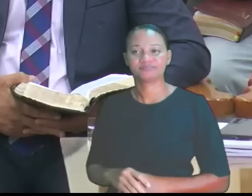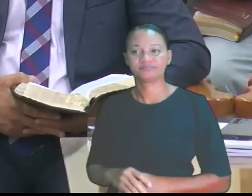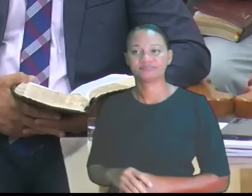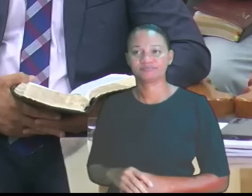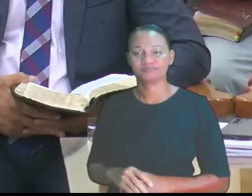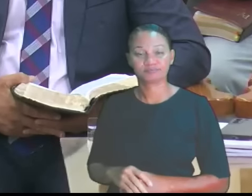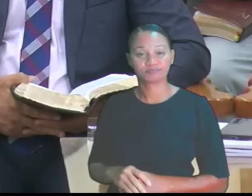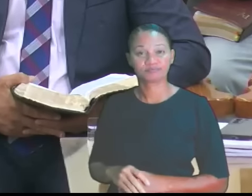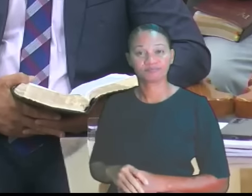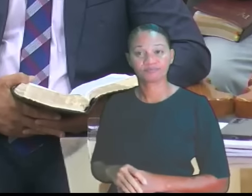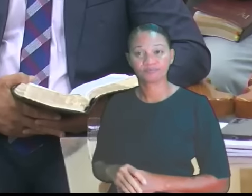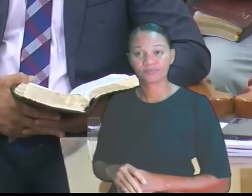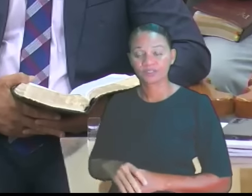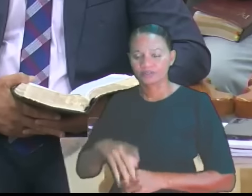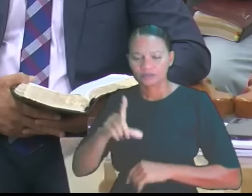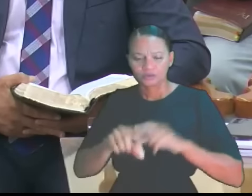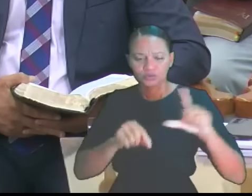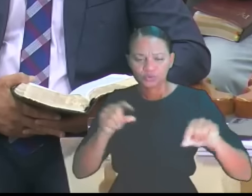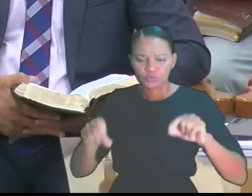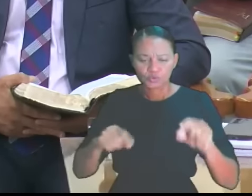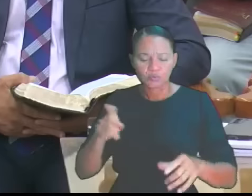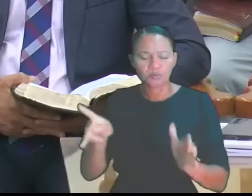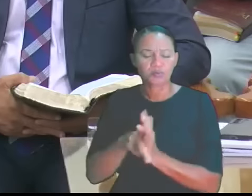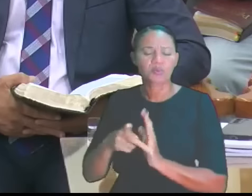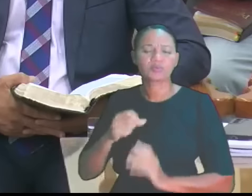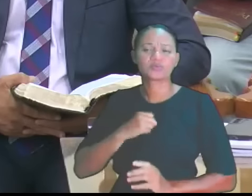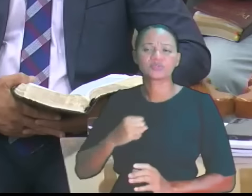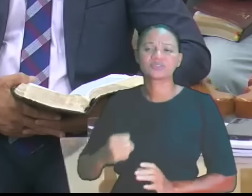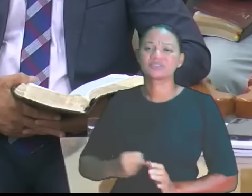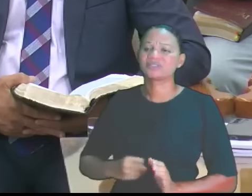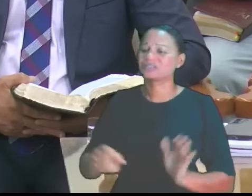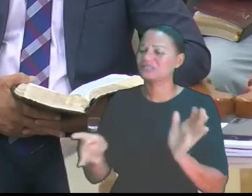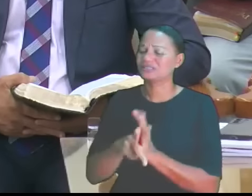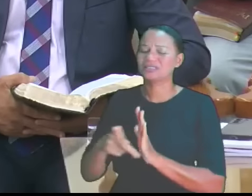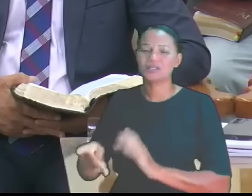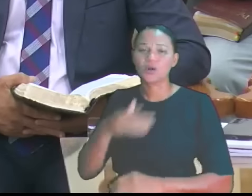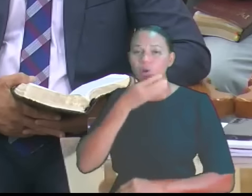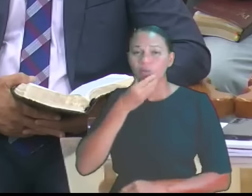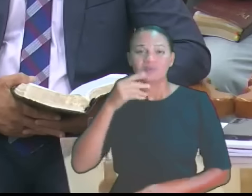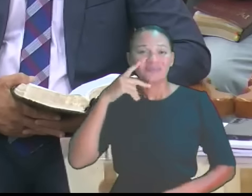levantou os sacerdotes dela, os profetas dela.